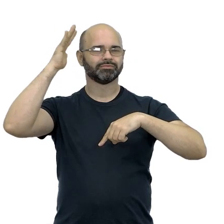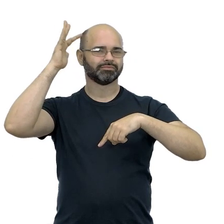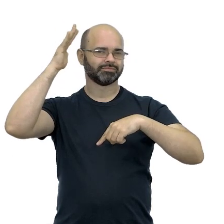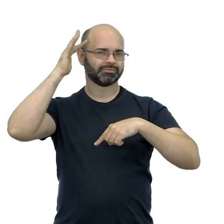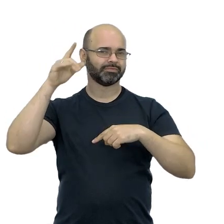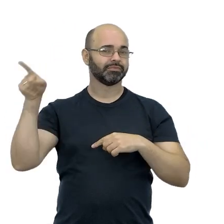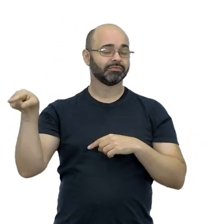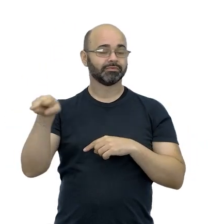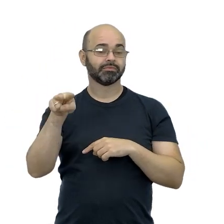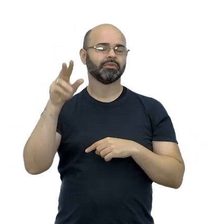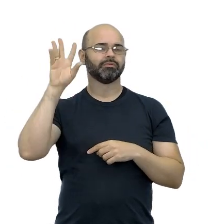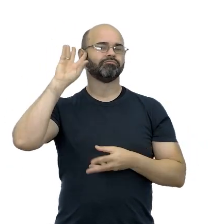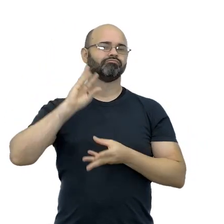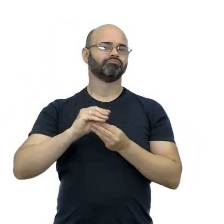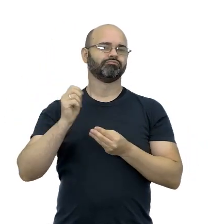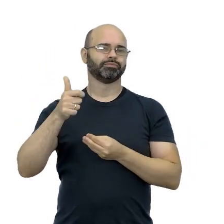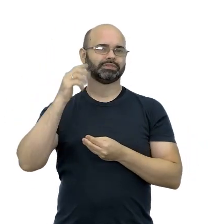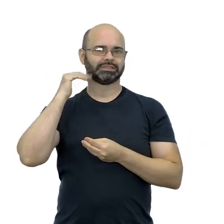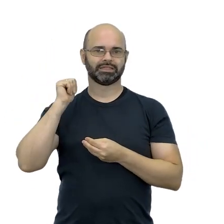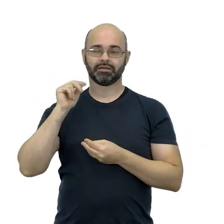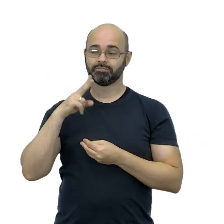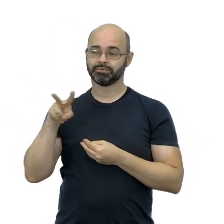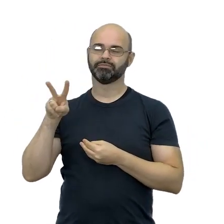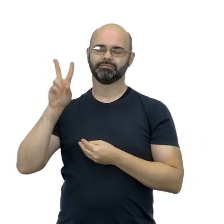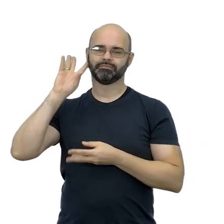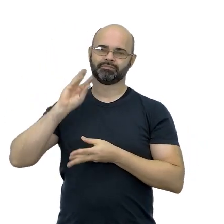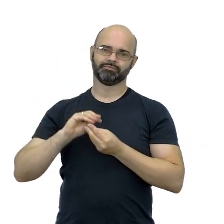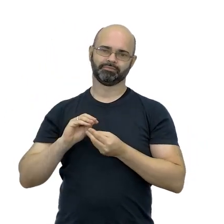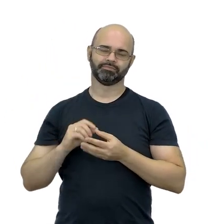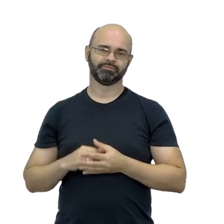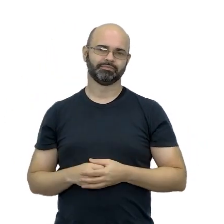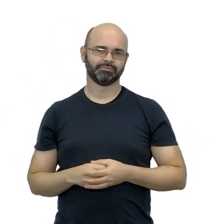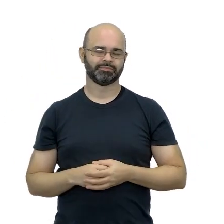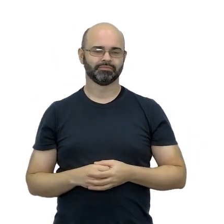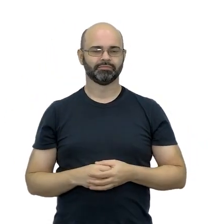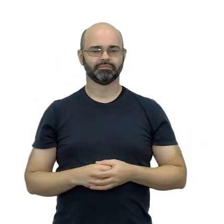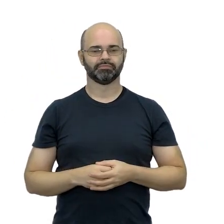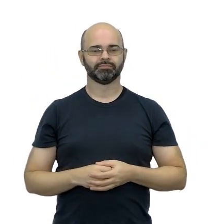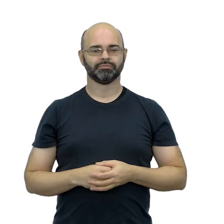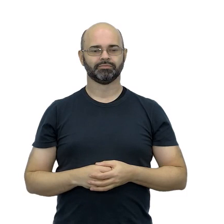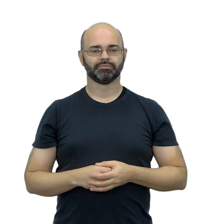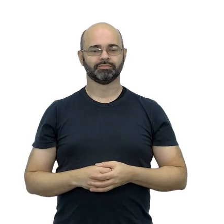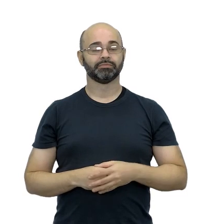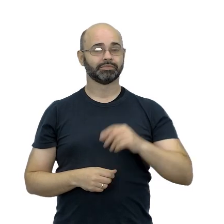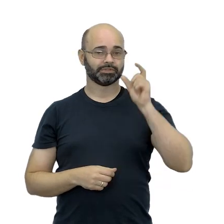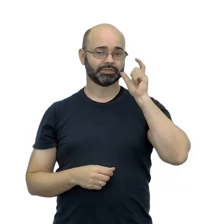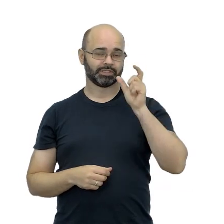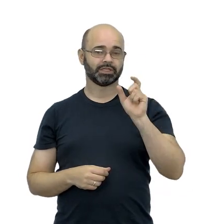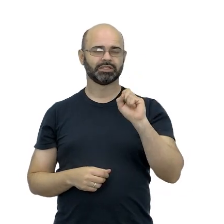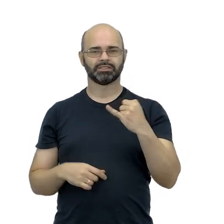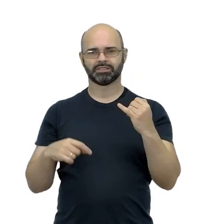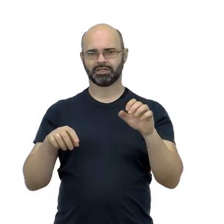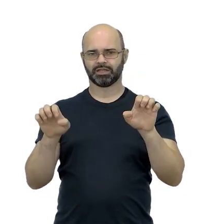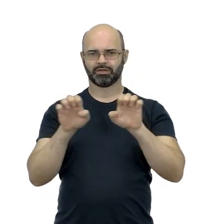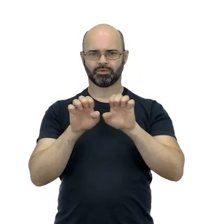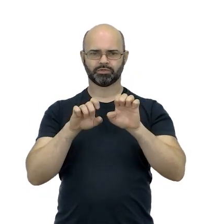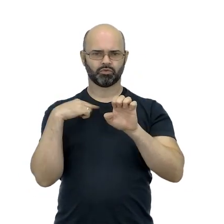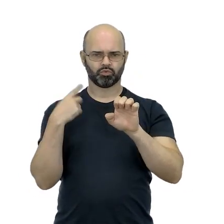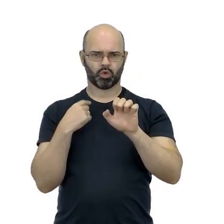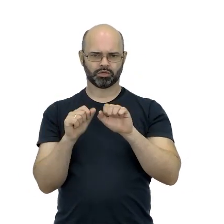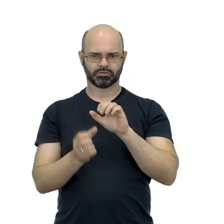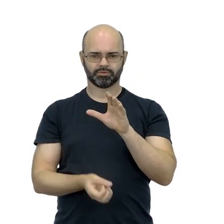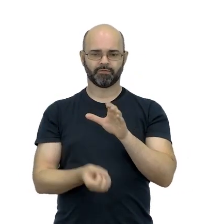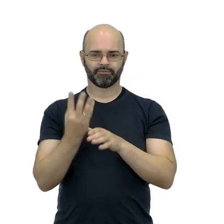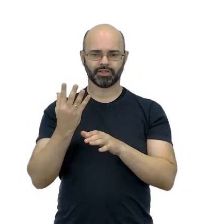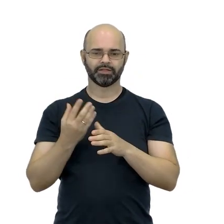coisa, esse tipo de questão. E olha só que interessante, se a gente fosse montar aí basicamente a nossa equação, eu já sei o quê? Quando